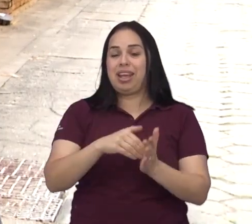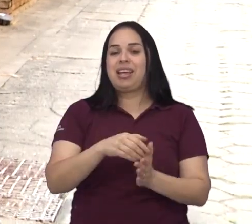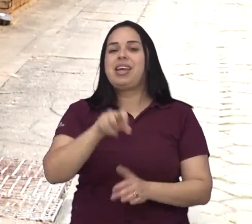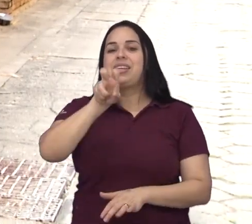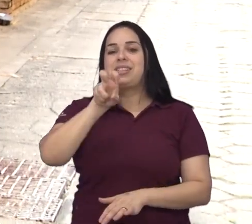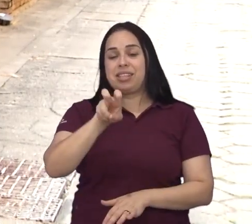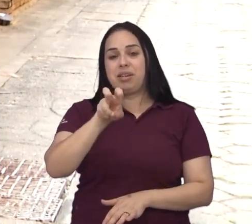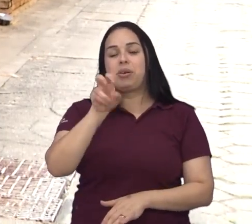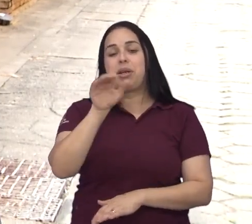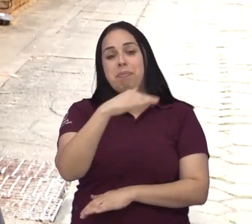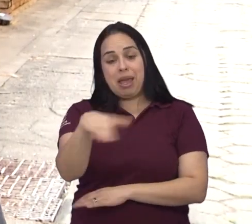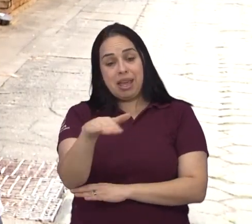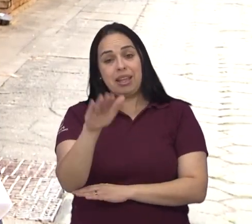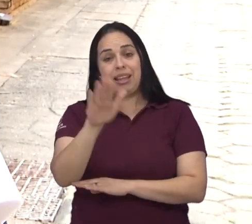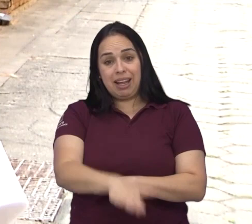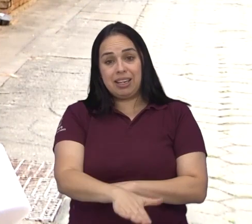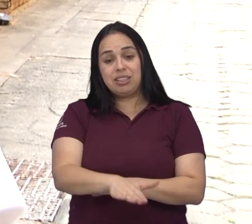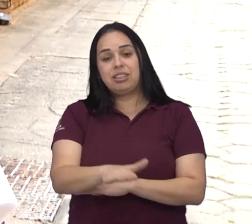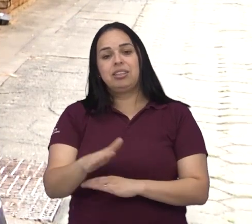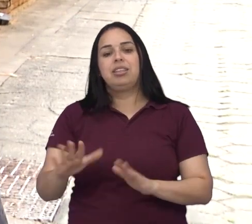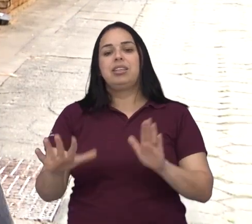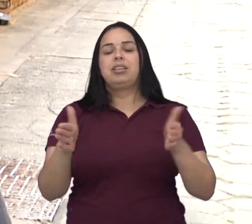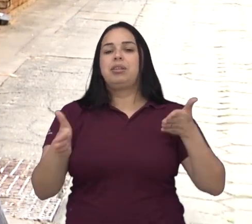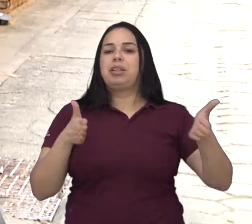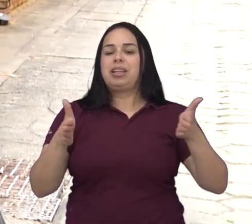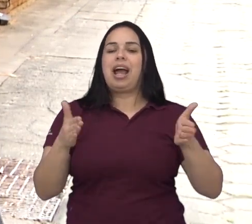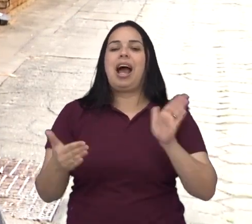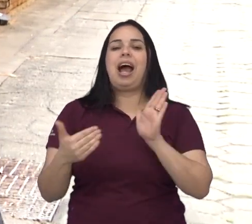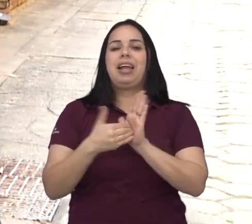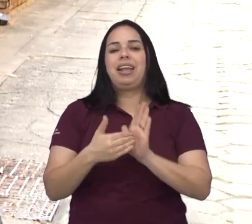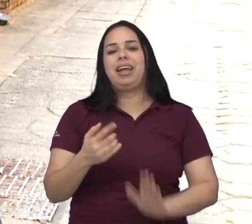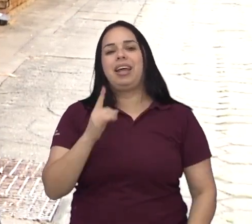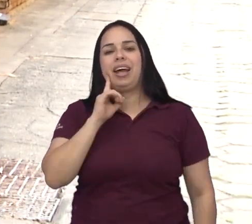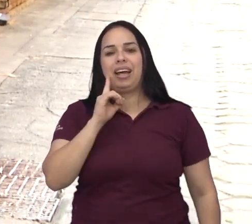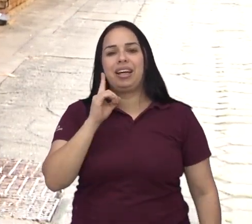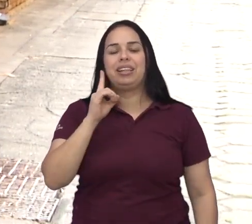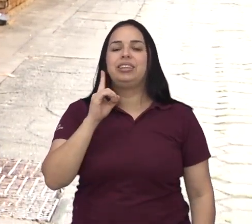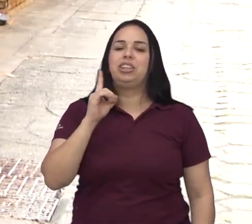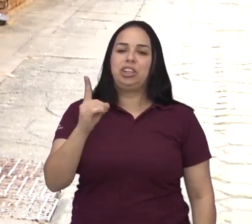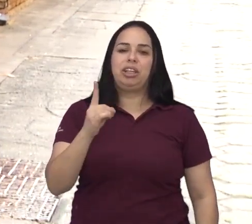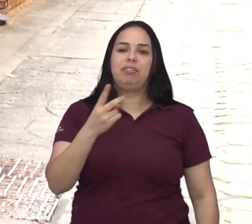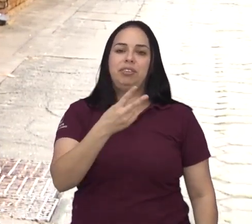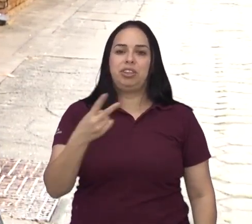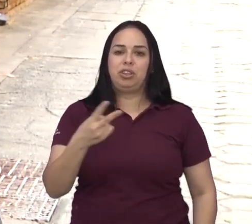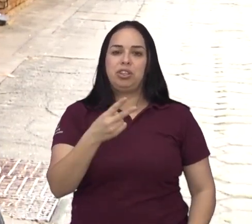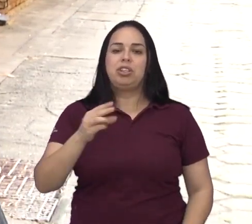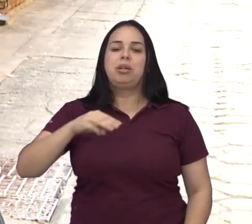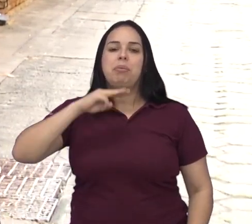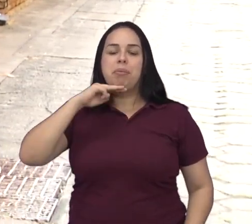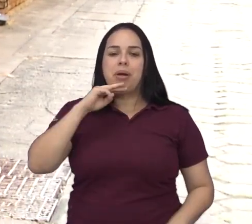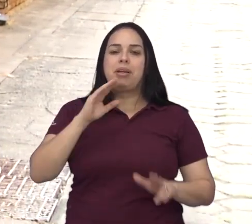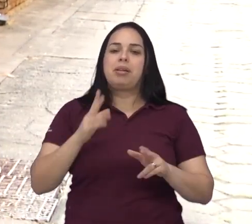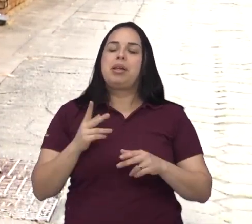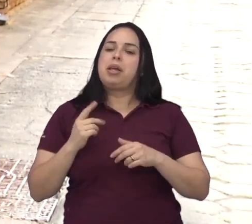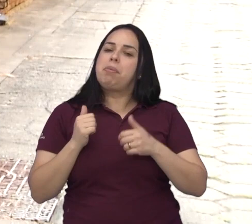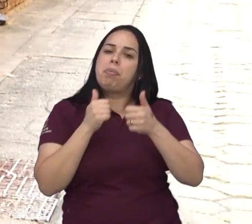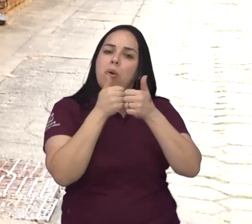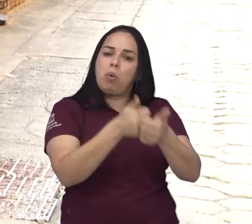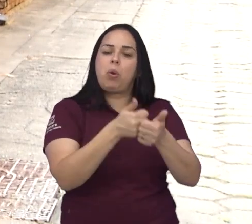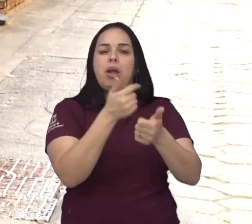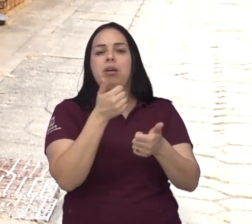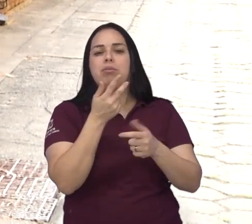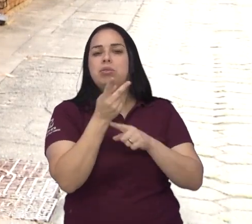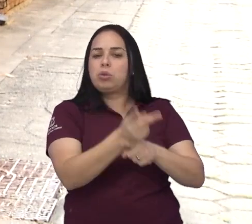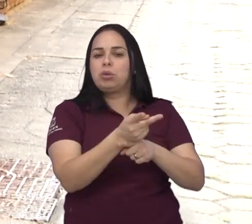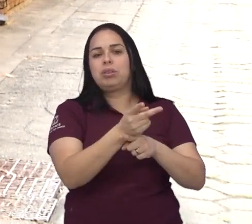as 17h30. Né? O período de matrículas ele vai até o dia 22 de março e o ideal é sempre procurar a unidade mais